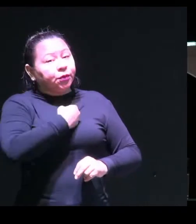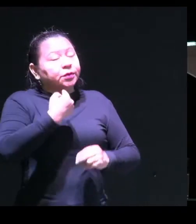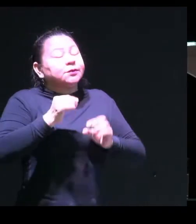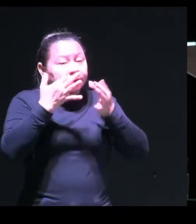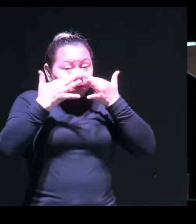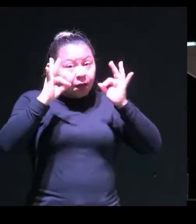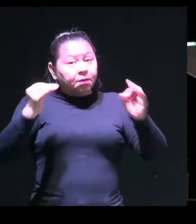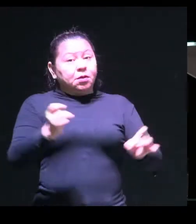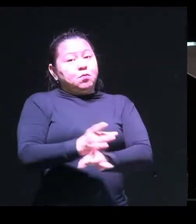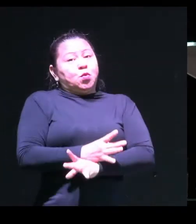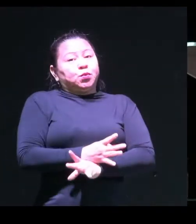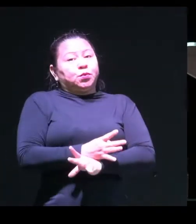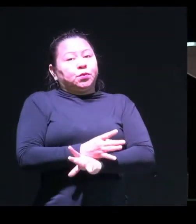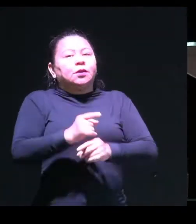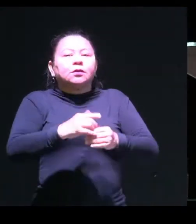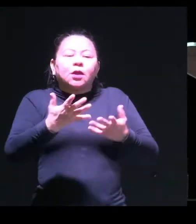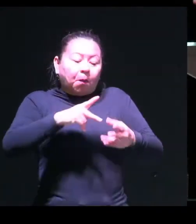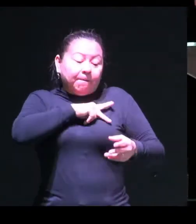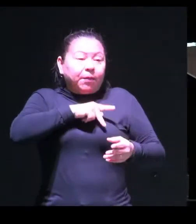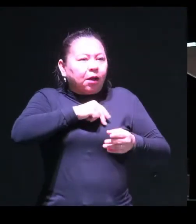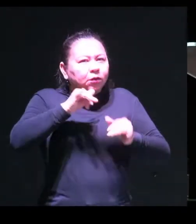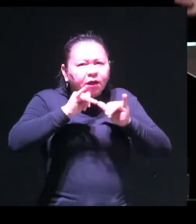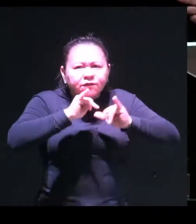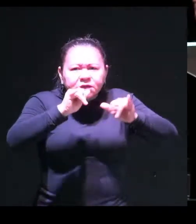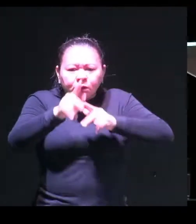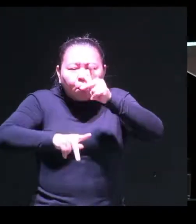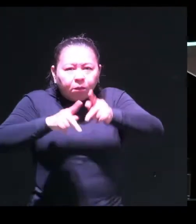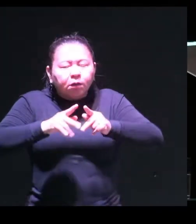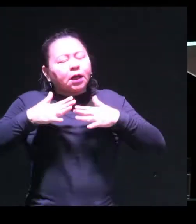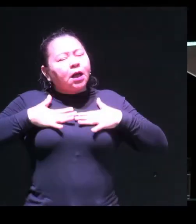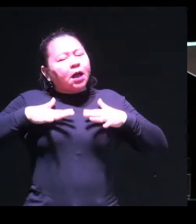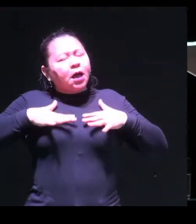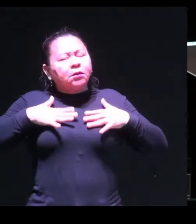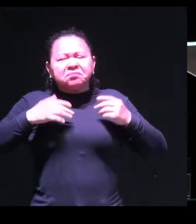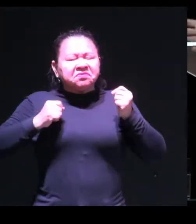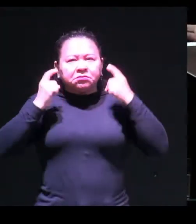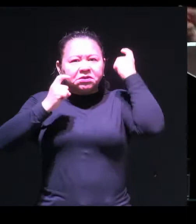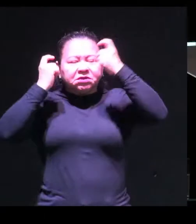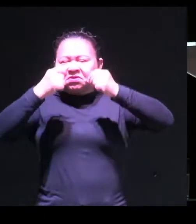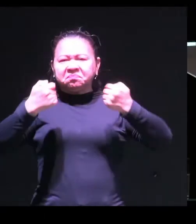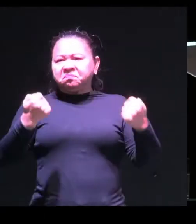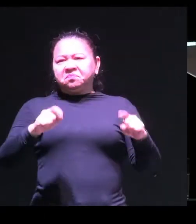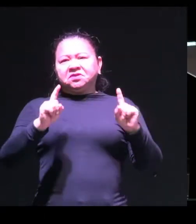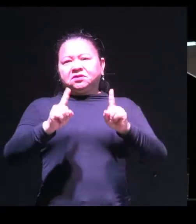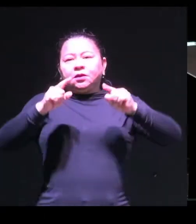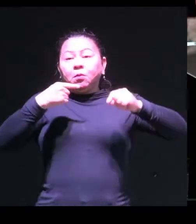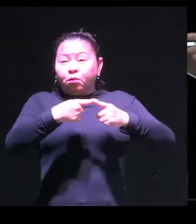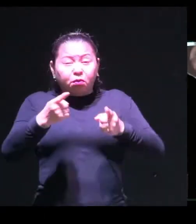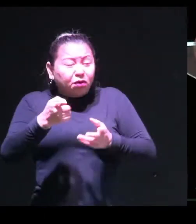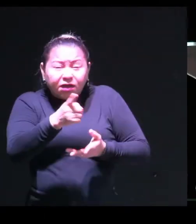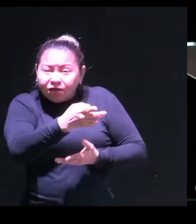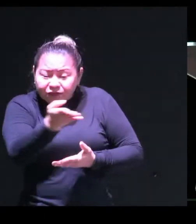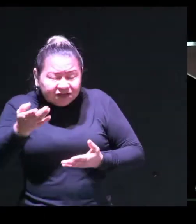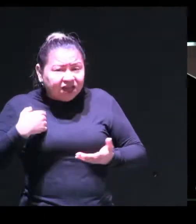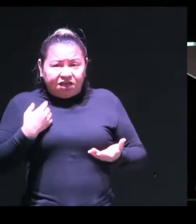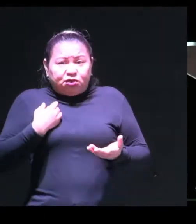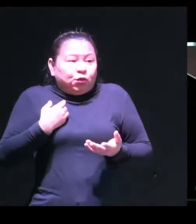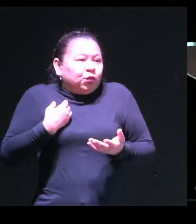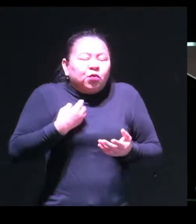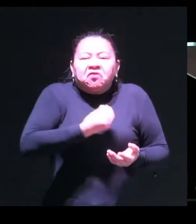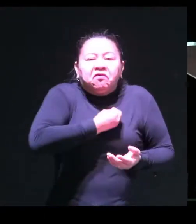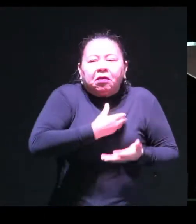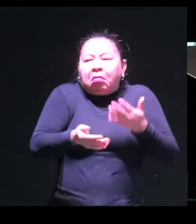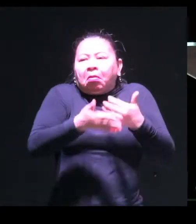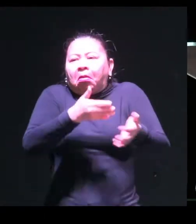estar preparado. Só que Paulo está dizendo, vocês, irmão, fica tranquilo, vocês não precisam se preocupar, porque vocês não são das trevas, nem da noite,